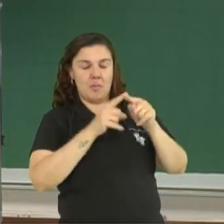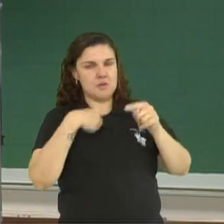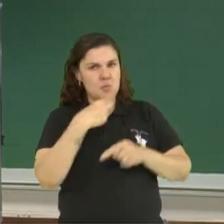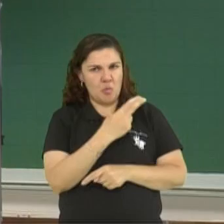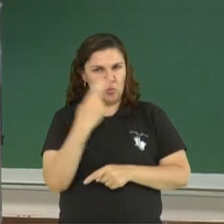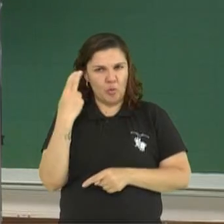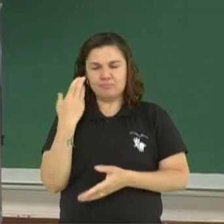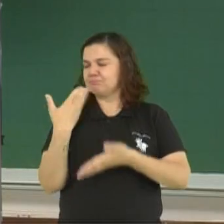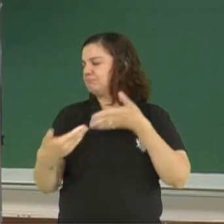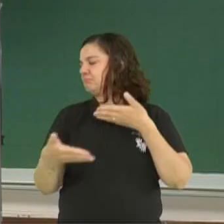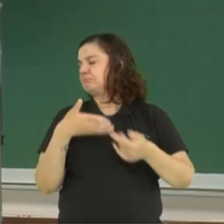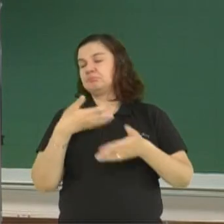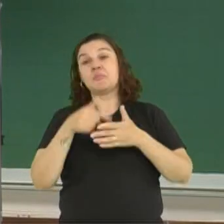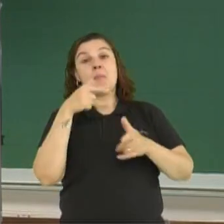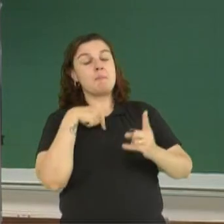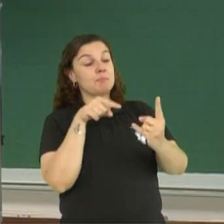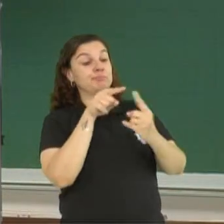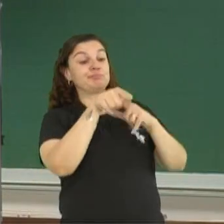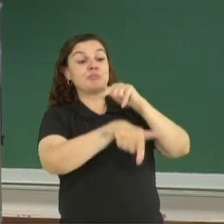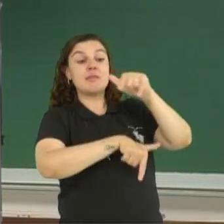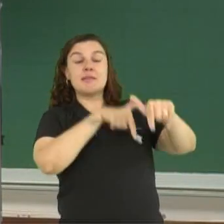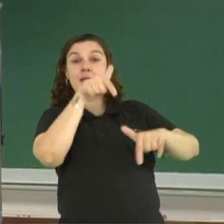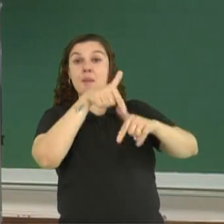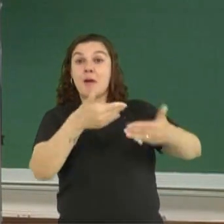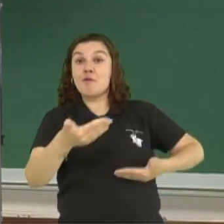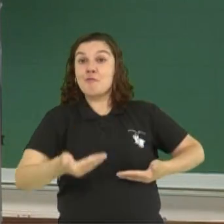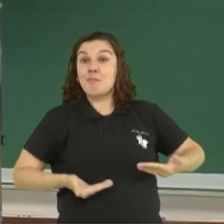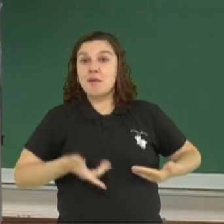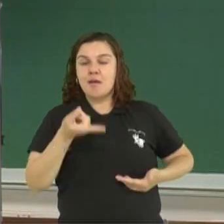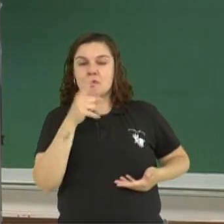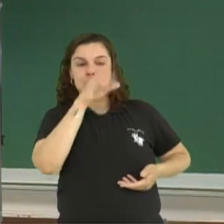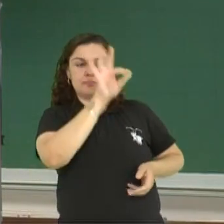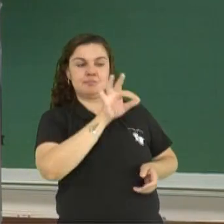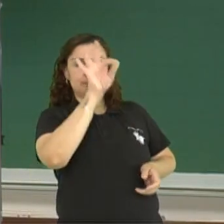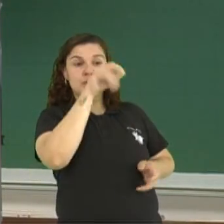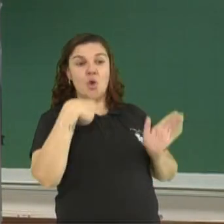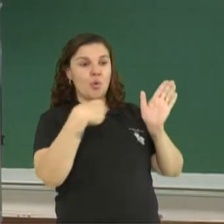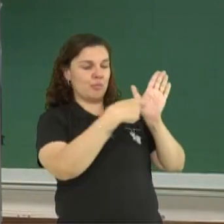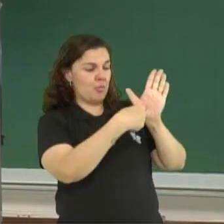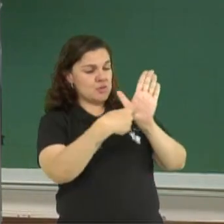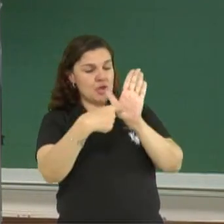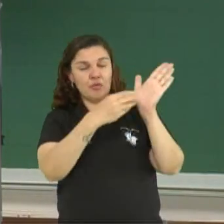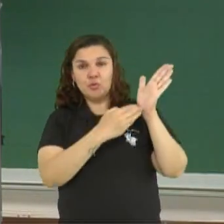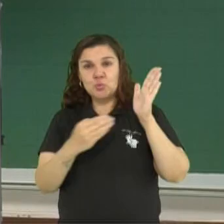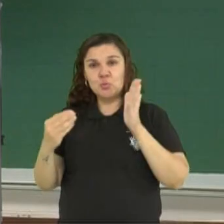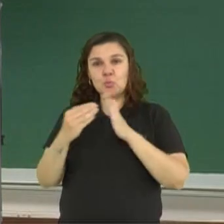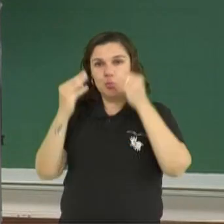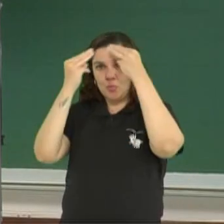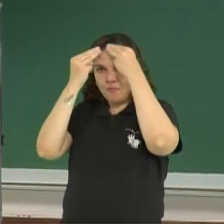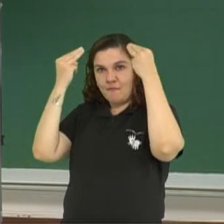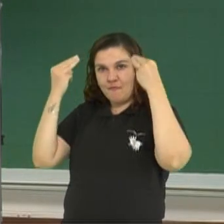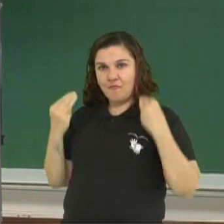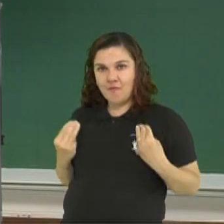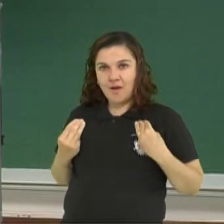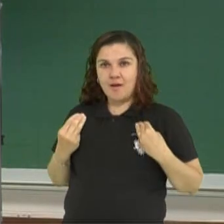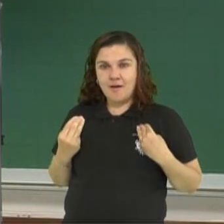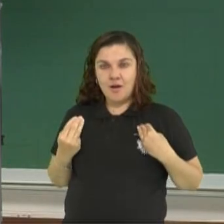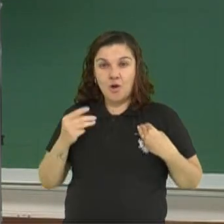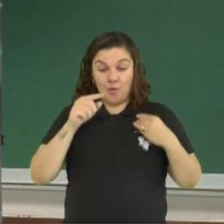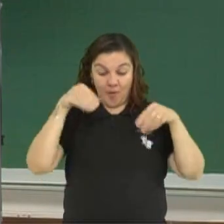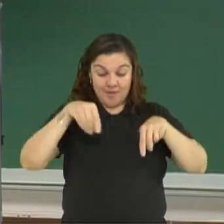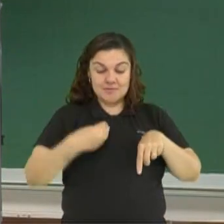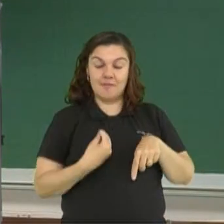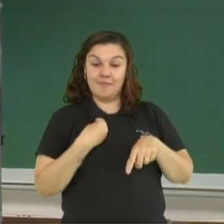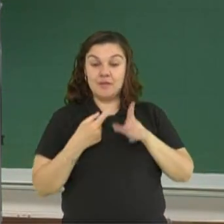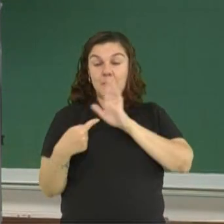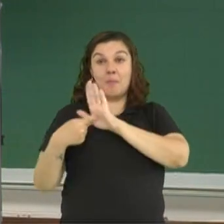não interessava, era a minha função ser pintor. Então ali eu fazia o registro de toda a passagem do faraó dessa vida para o pós-vida.